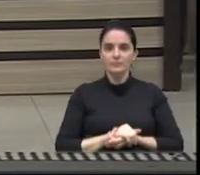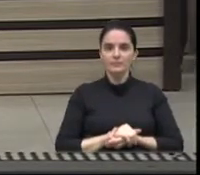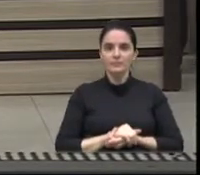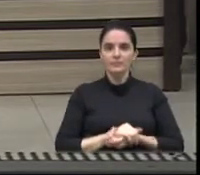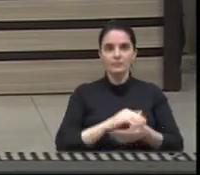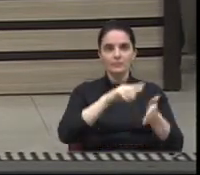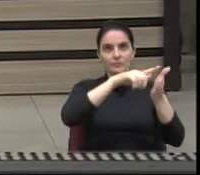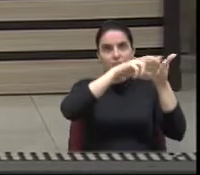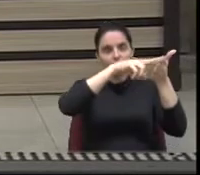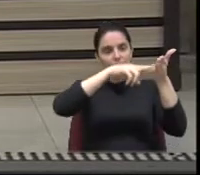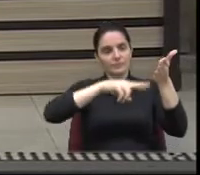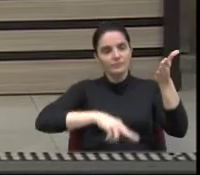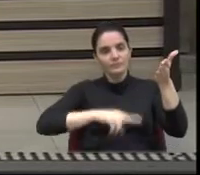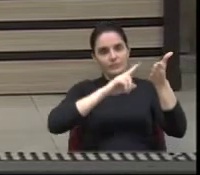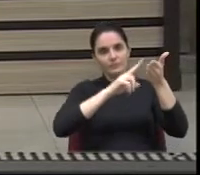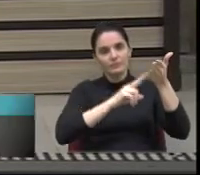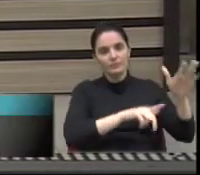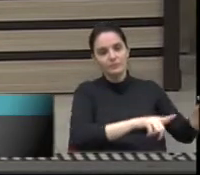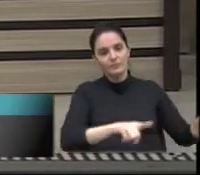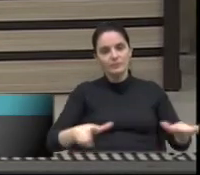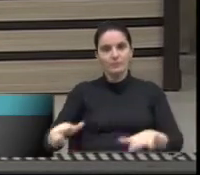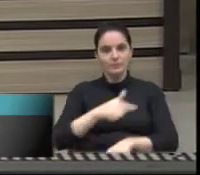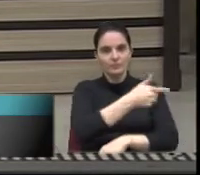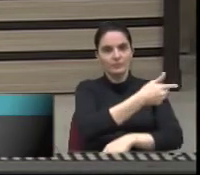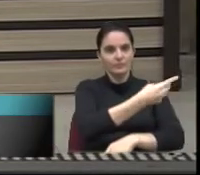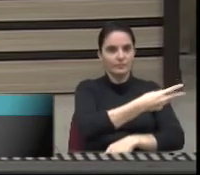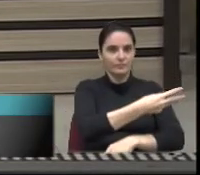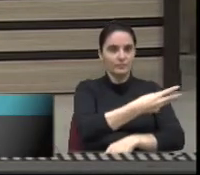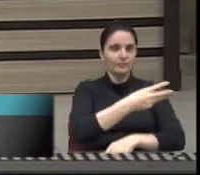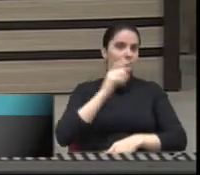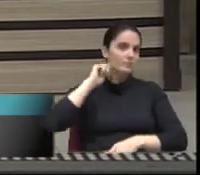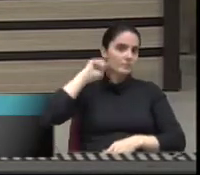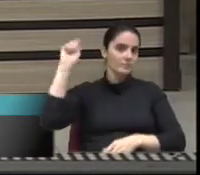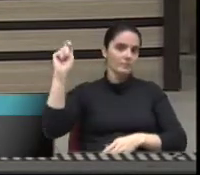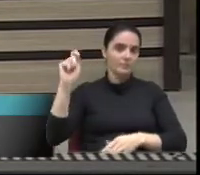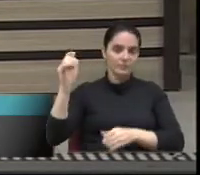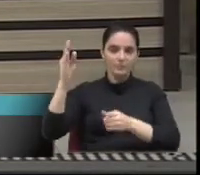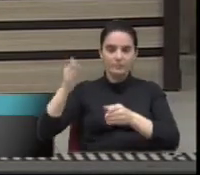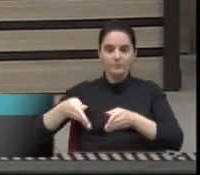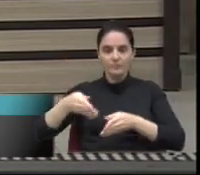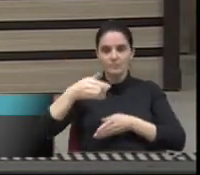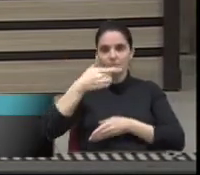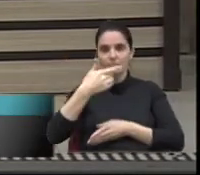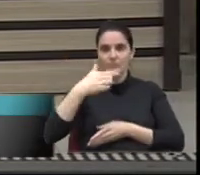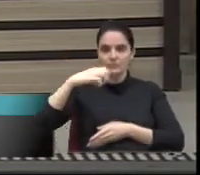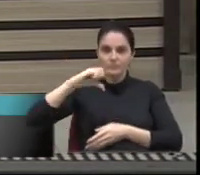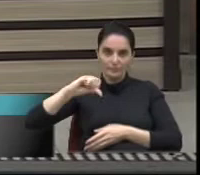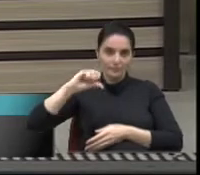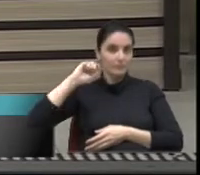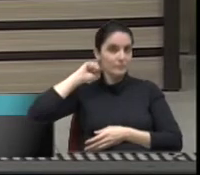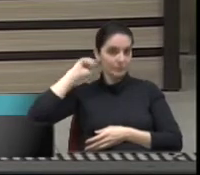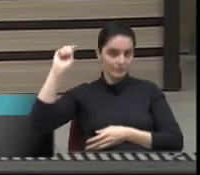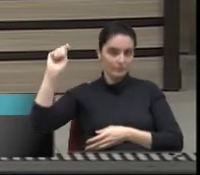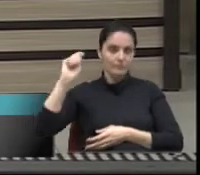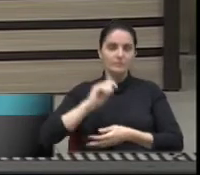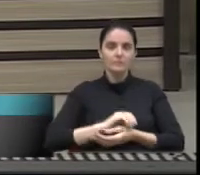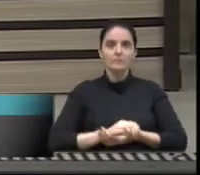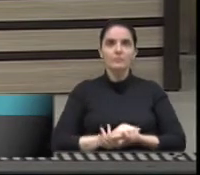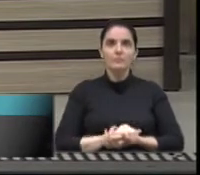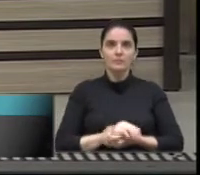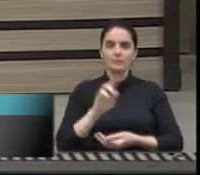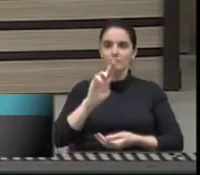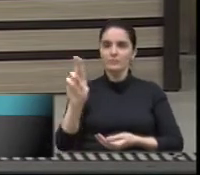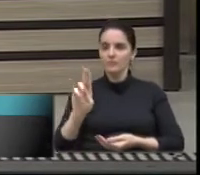Lista de falecidos da semana de 23 de 4 de 2017 a 29 de 4 de 2017.